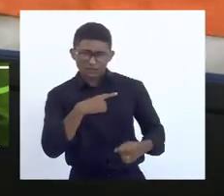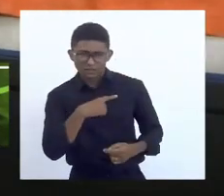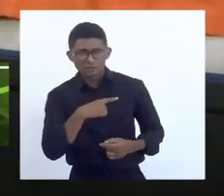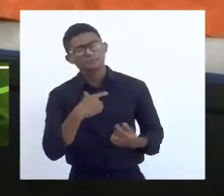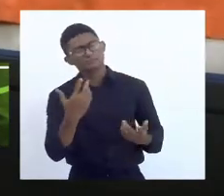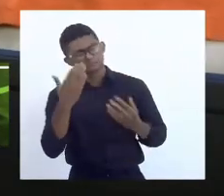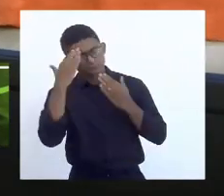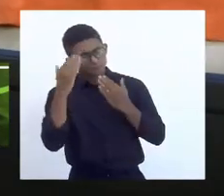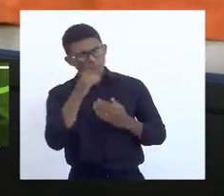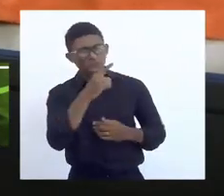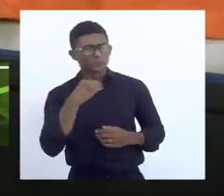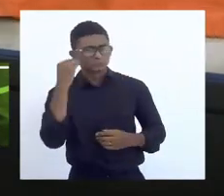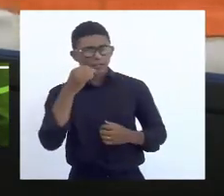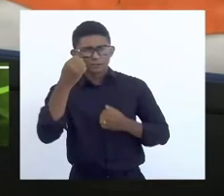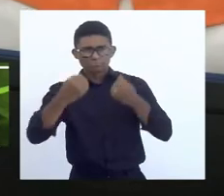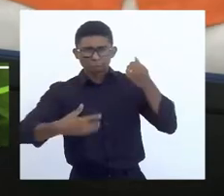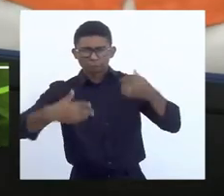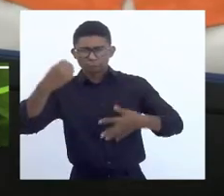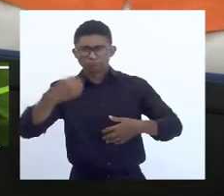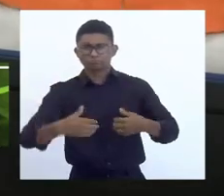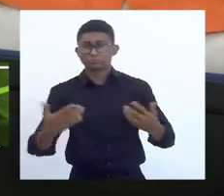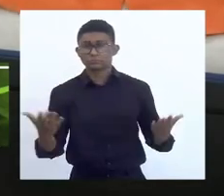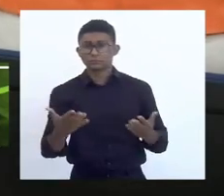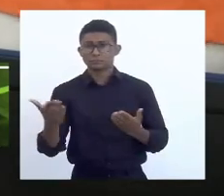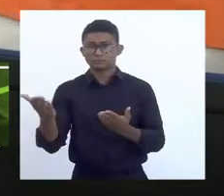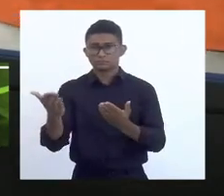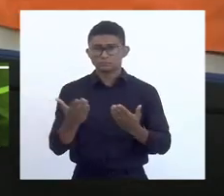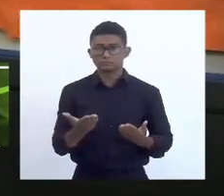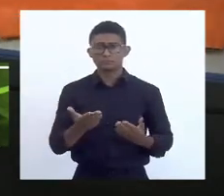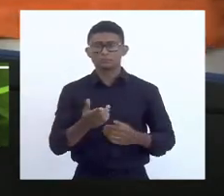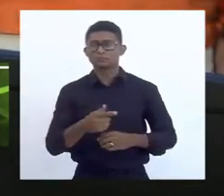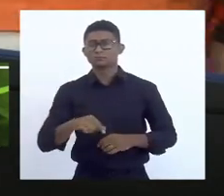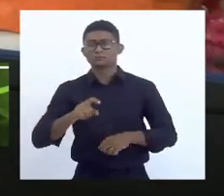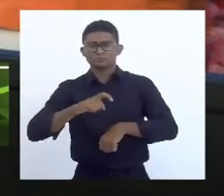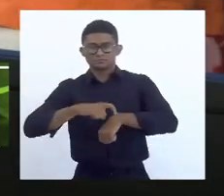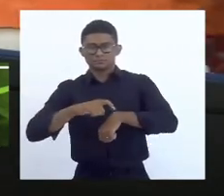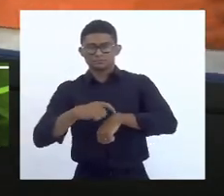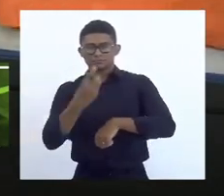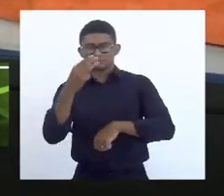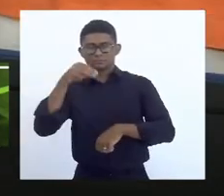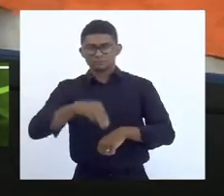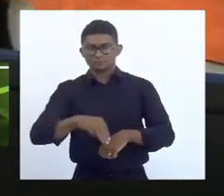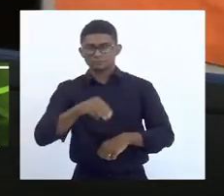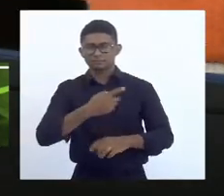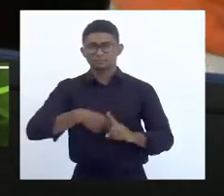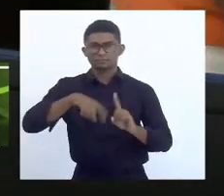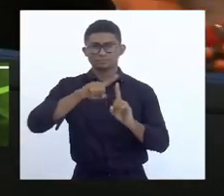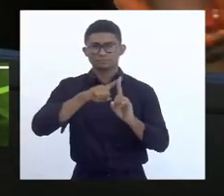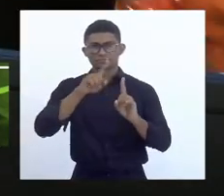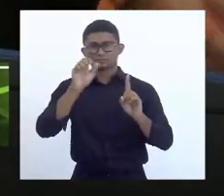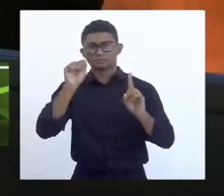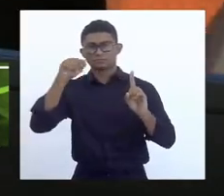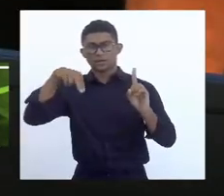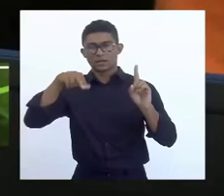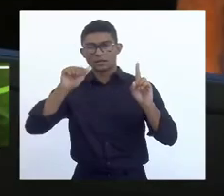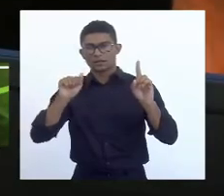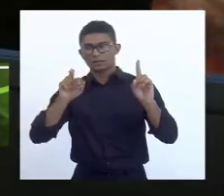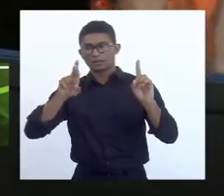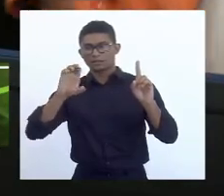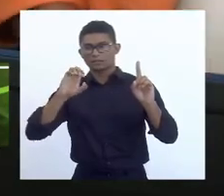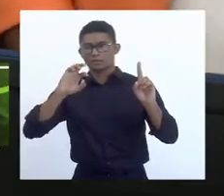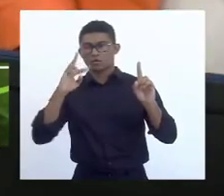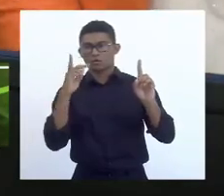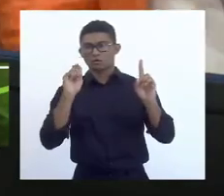a Juliana pela sua fala. Convido agora para fazer a fala em 3 minutos a senhora Ana Rocha. Muito obrigada pela sua